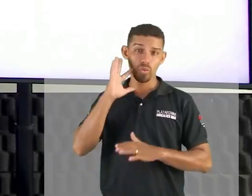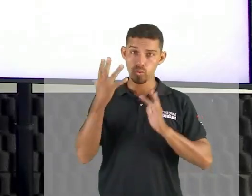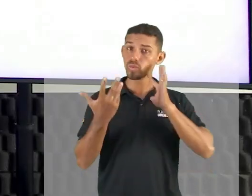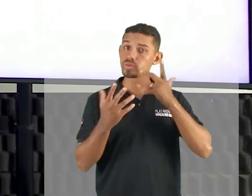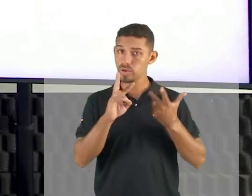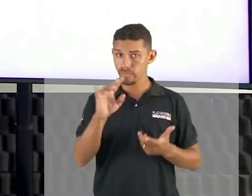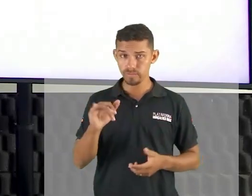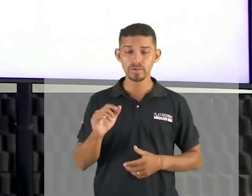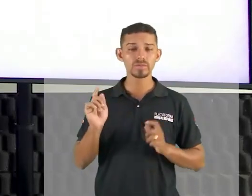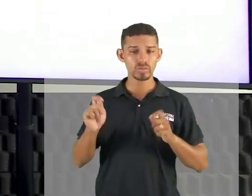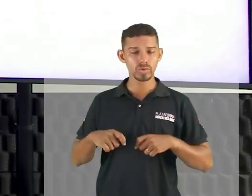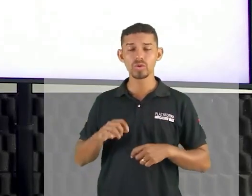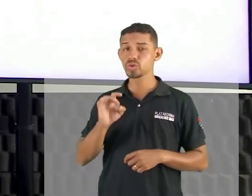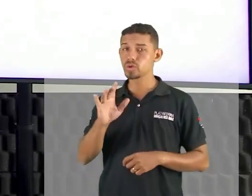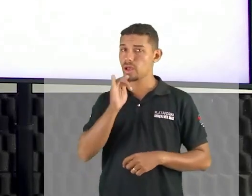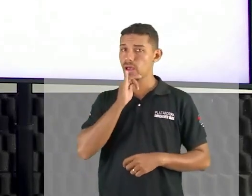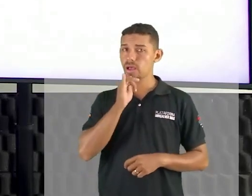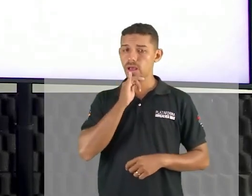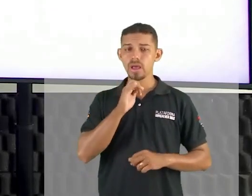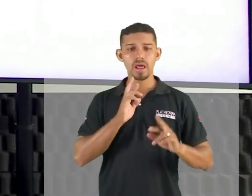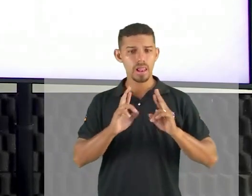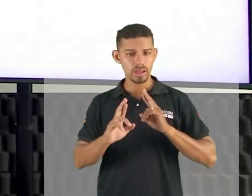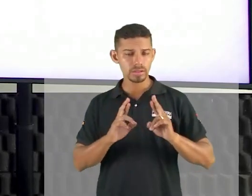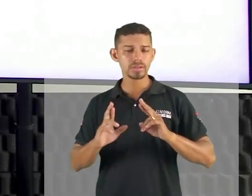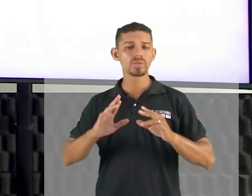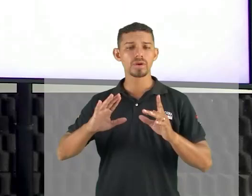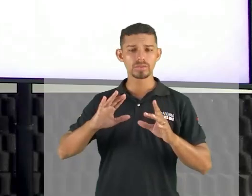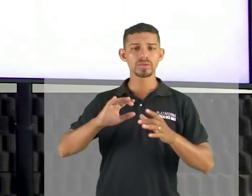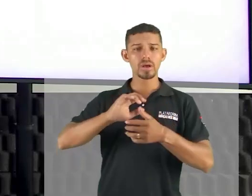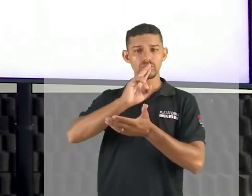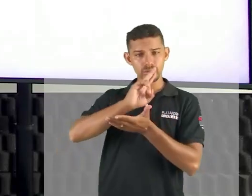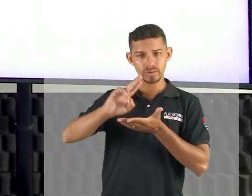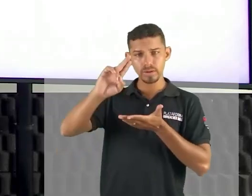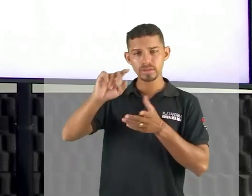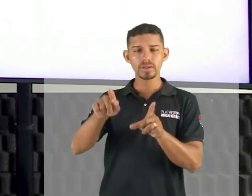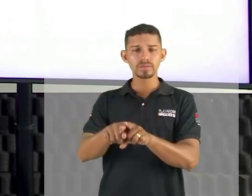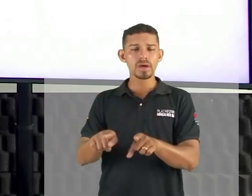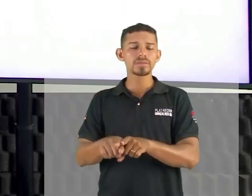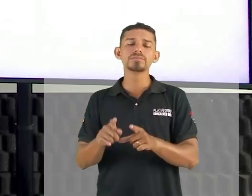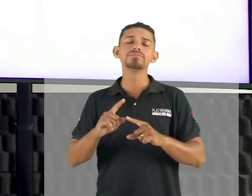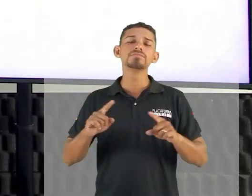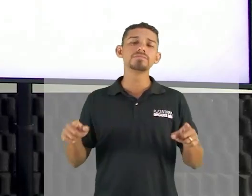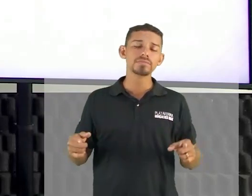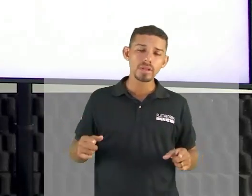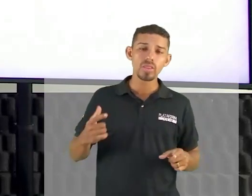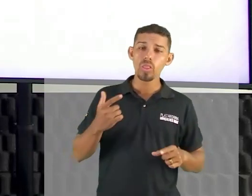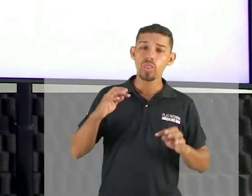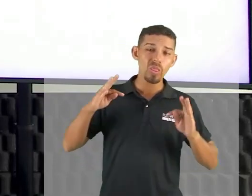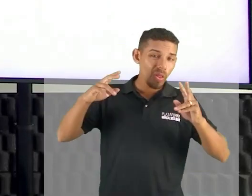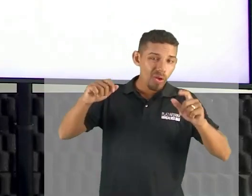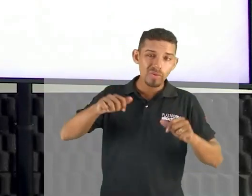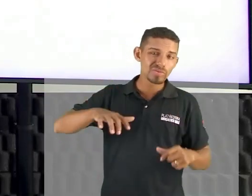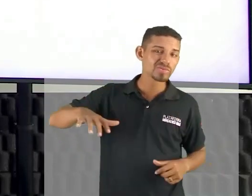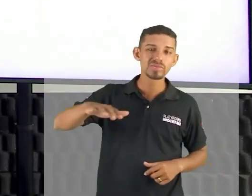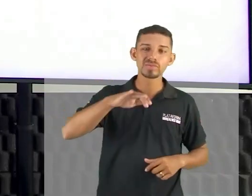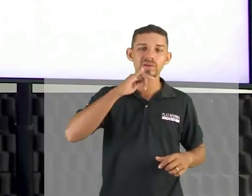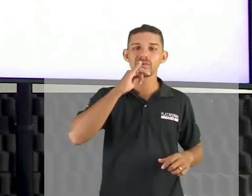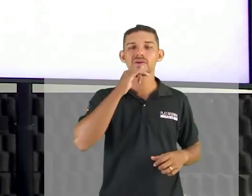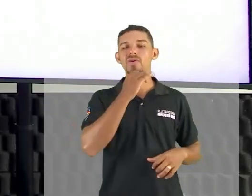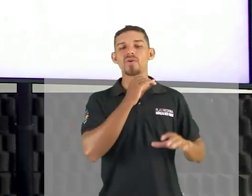muito, não somente em relação às próprias universidades, mas também em todo o escopo, né,